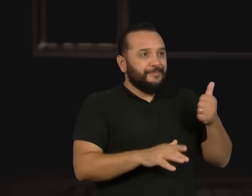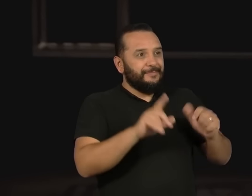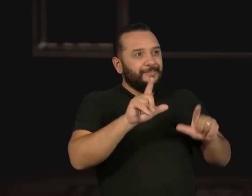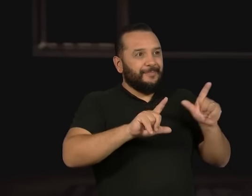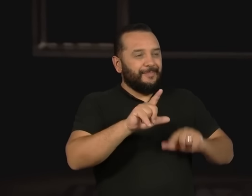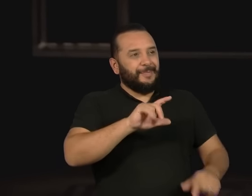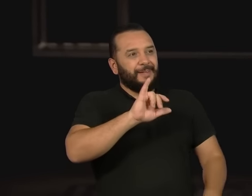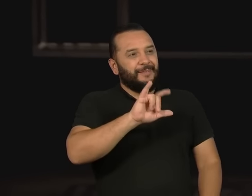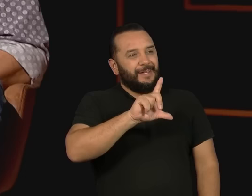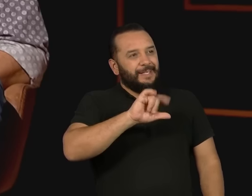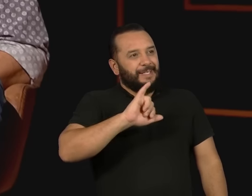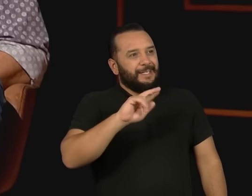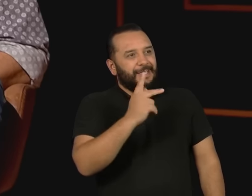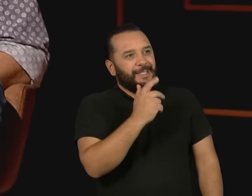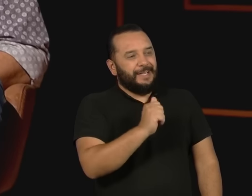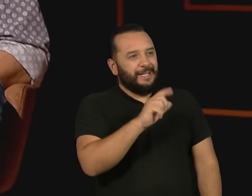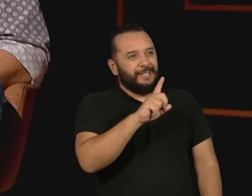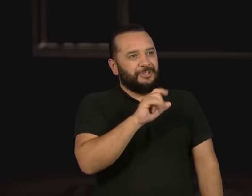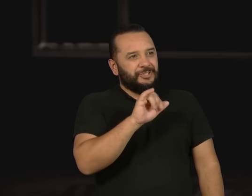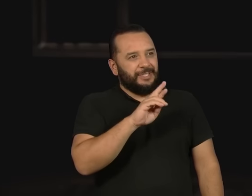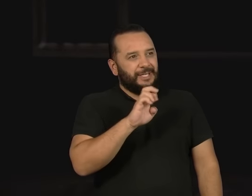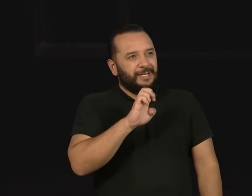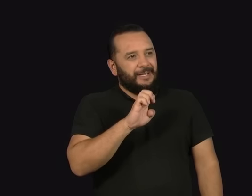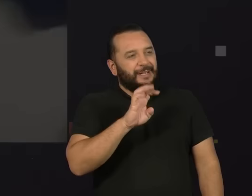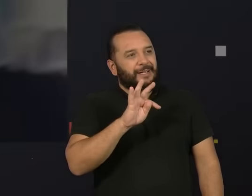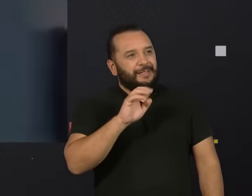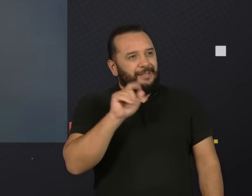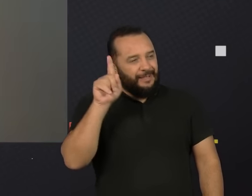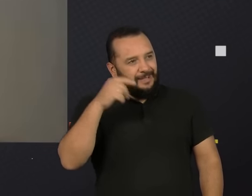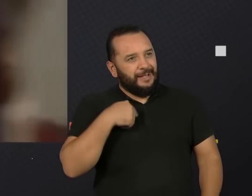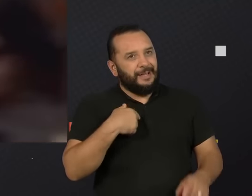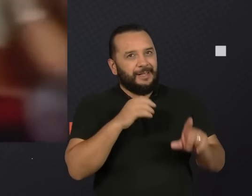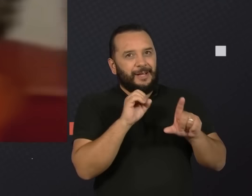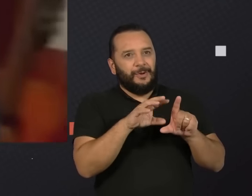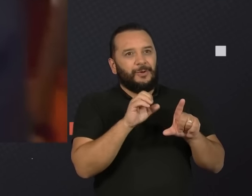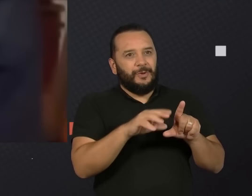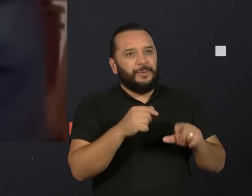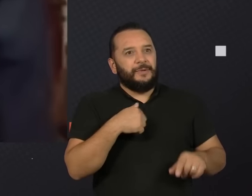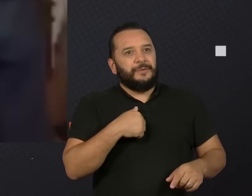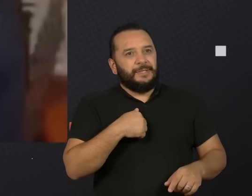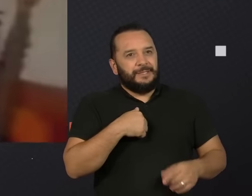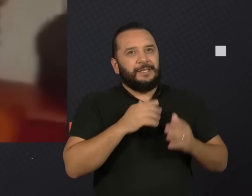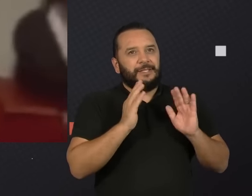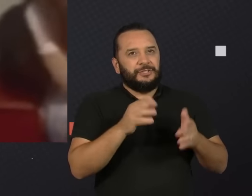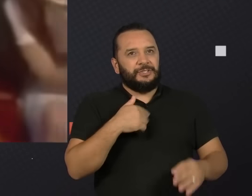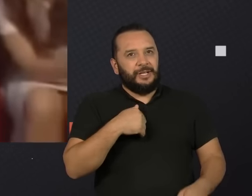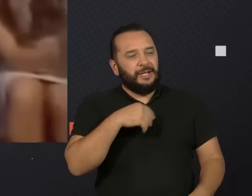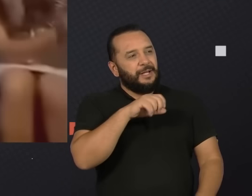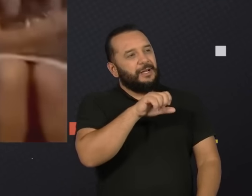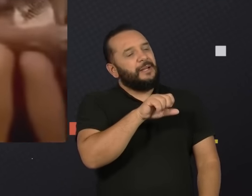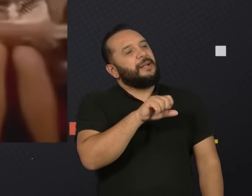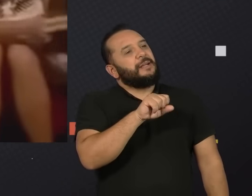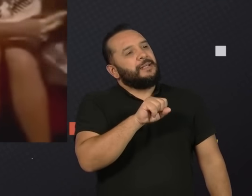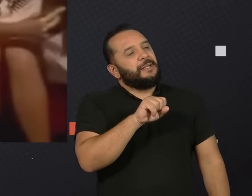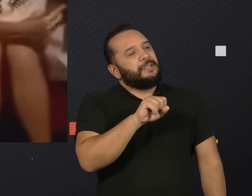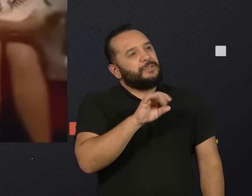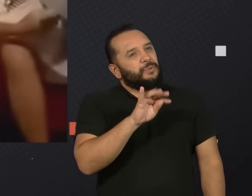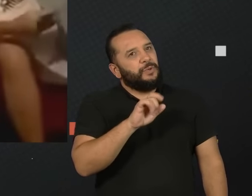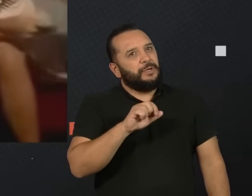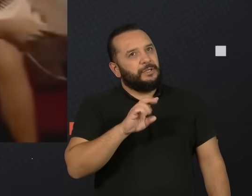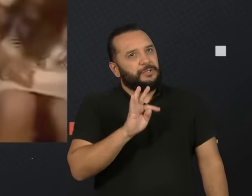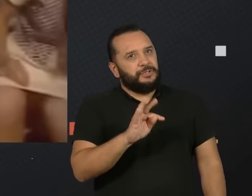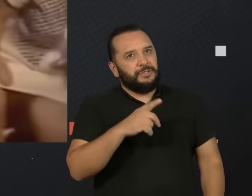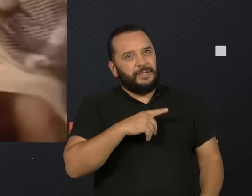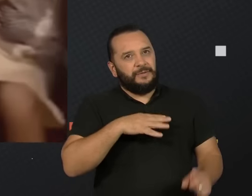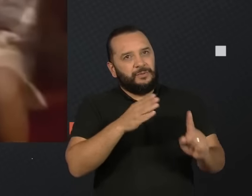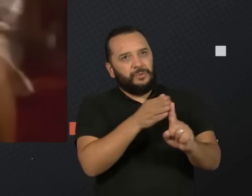Linha Direta da Globo, interpretando o papel de Stuart Angel, né? O filho da Zuzu Angel, que foi torturado e morto aí